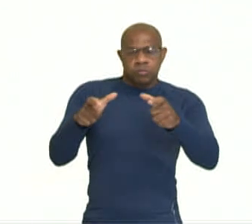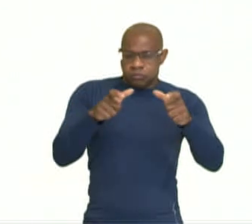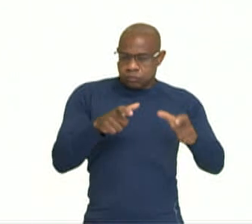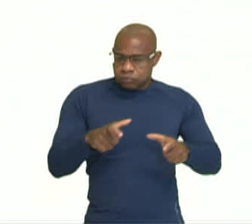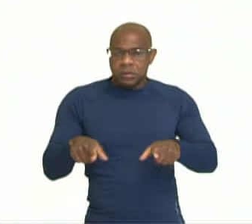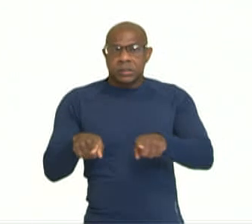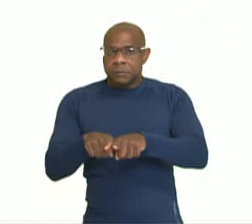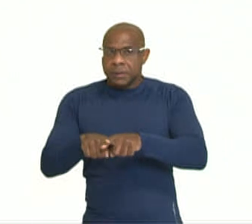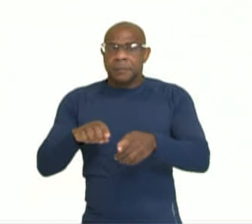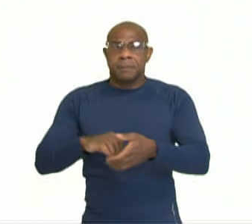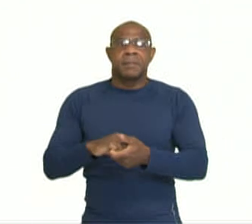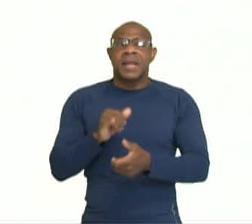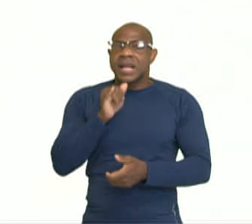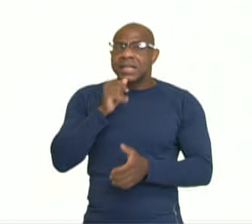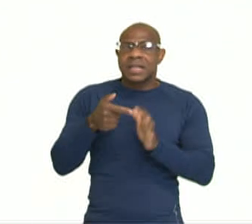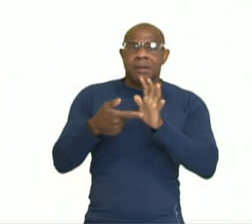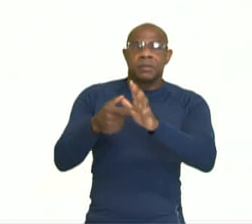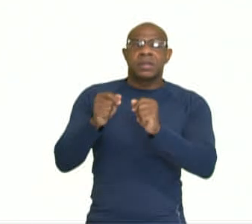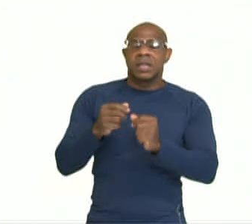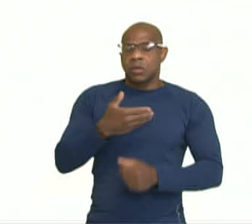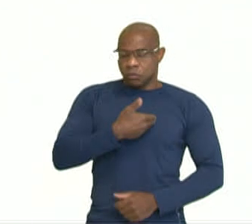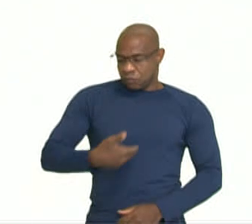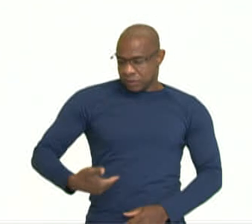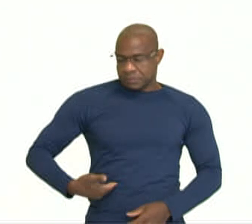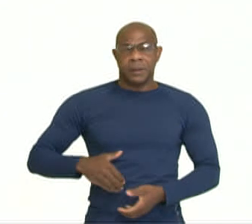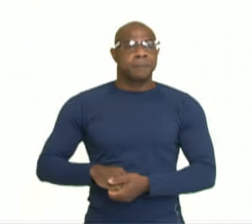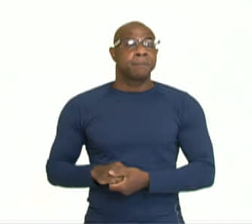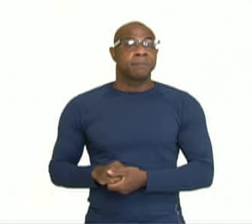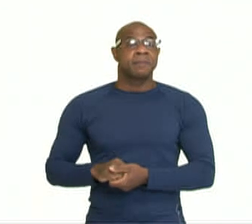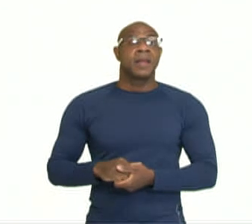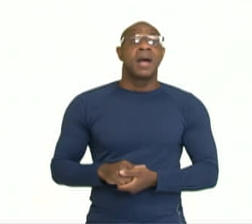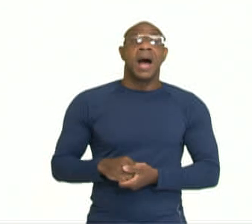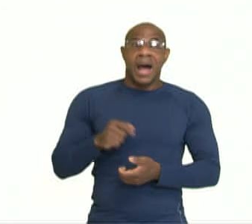vários tipos de exemplos governamentais. Essa